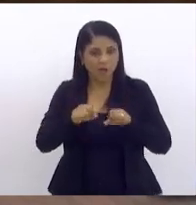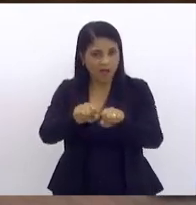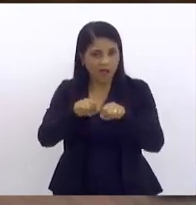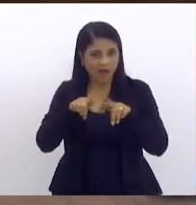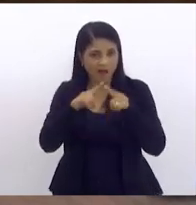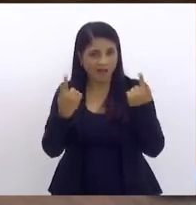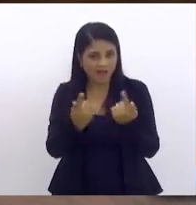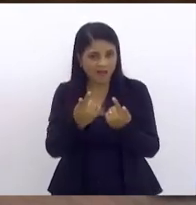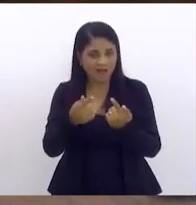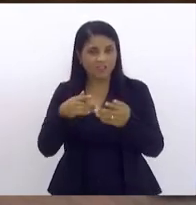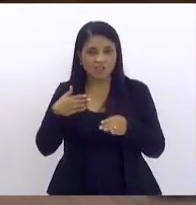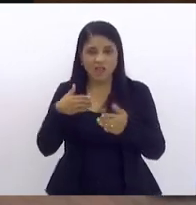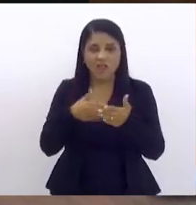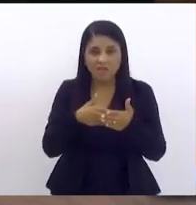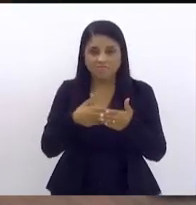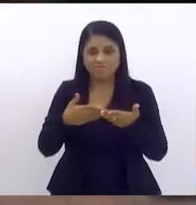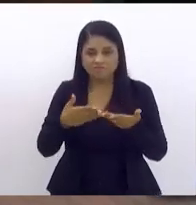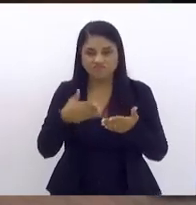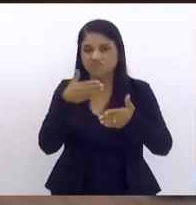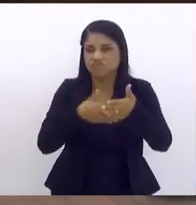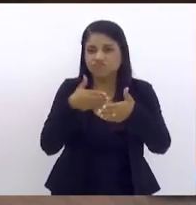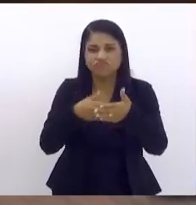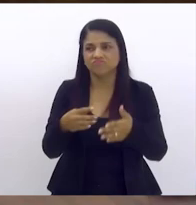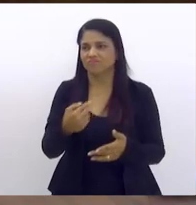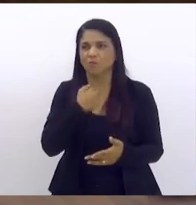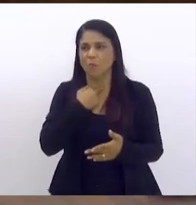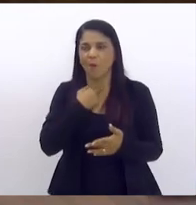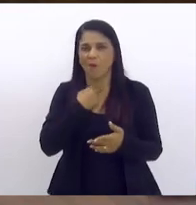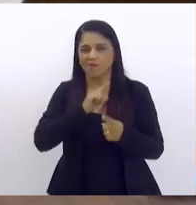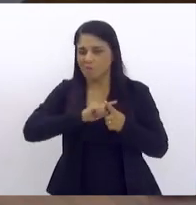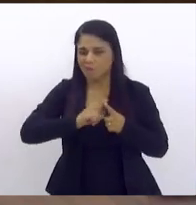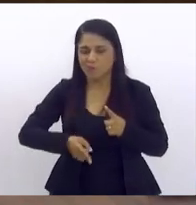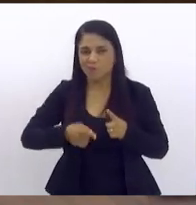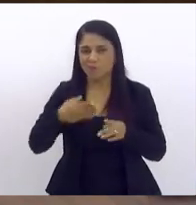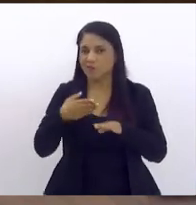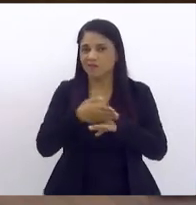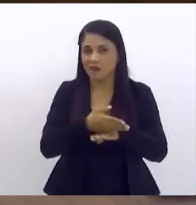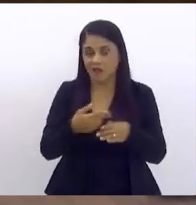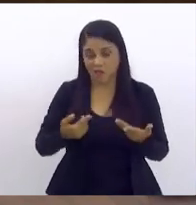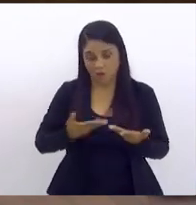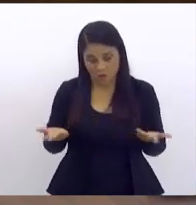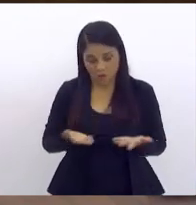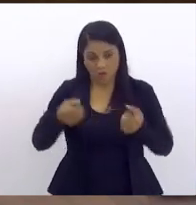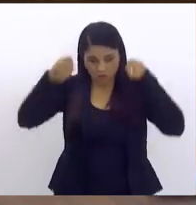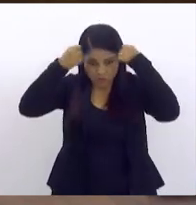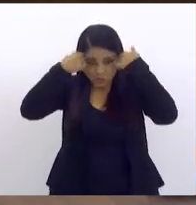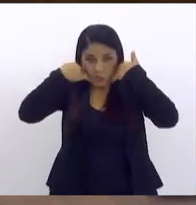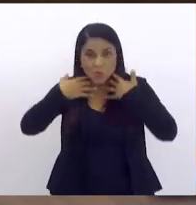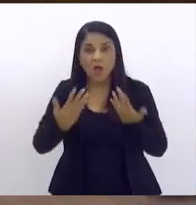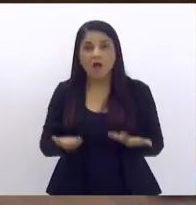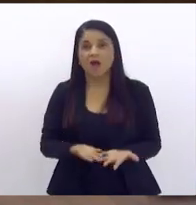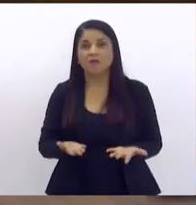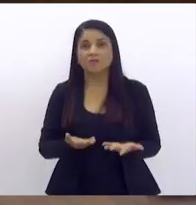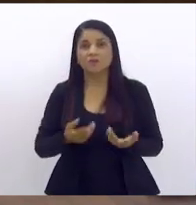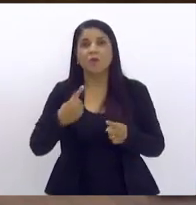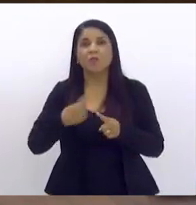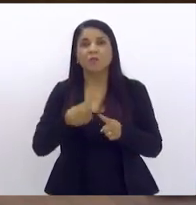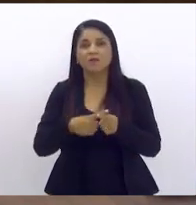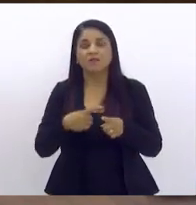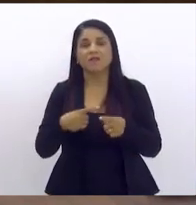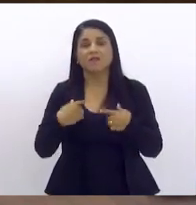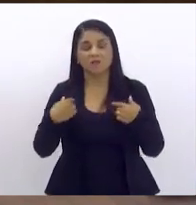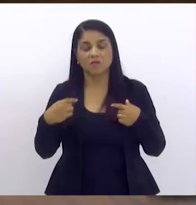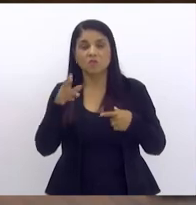país tropical, lá fora está calor, só de fazer fala aqui eu já estou suando. Por que a gente tem que andar totalmente